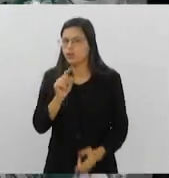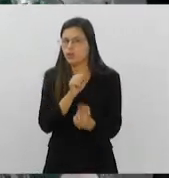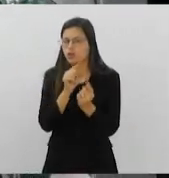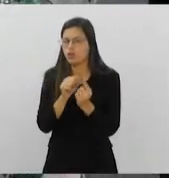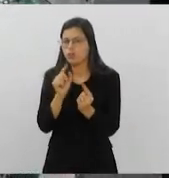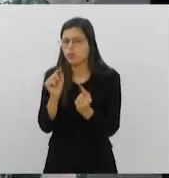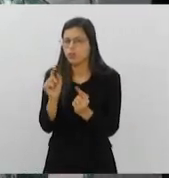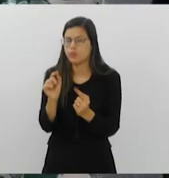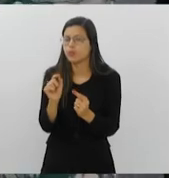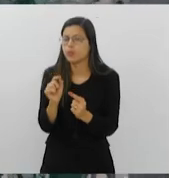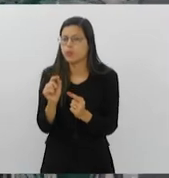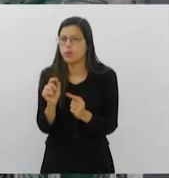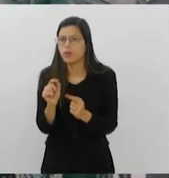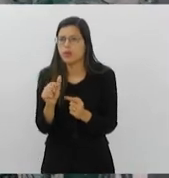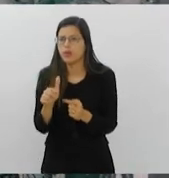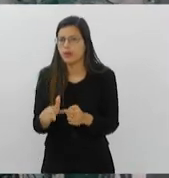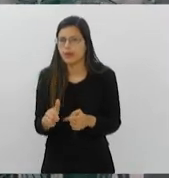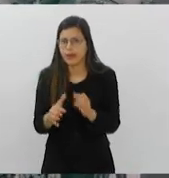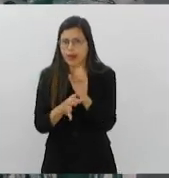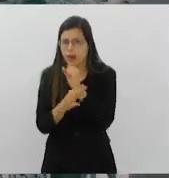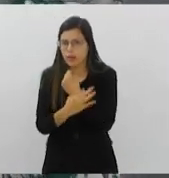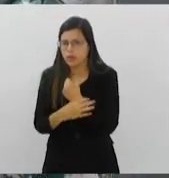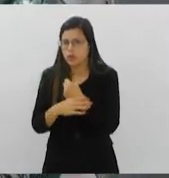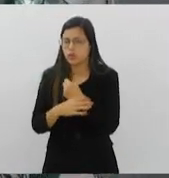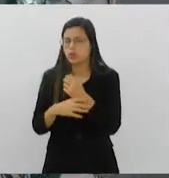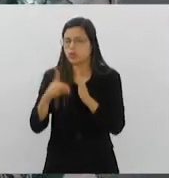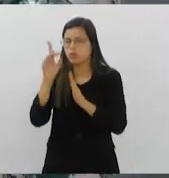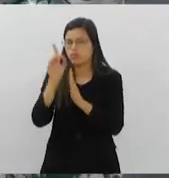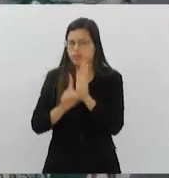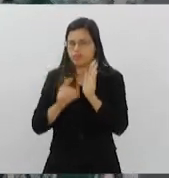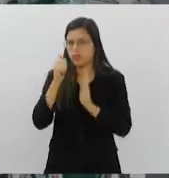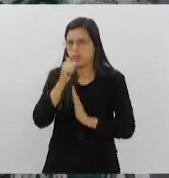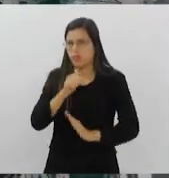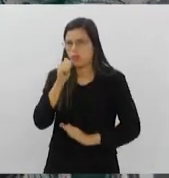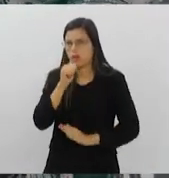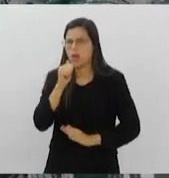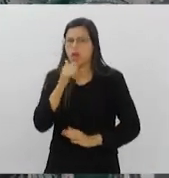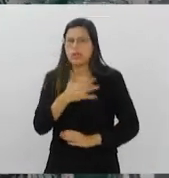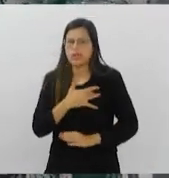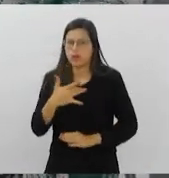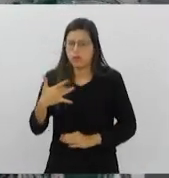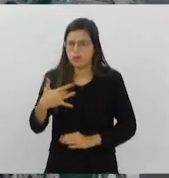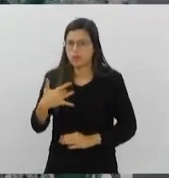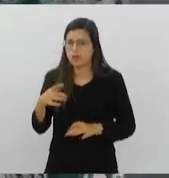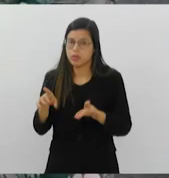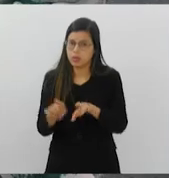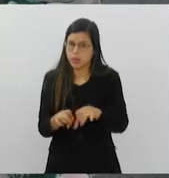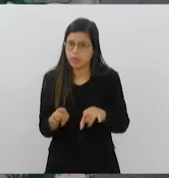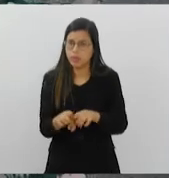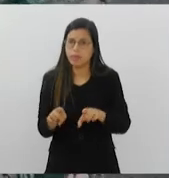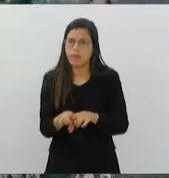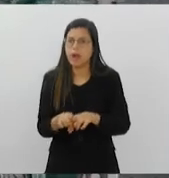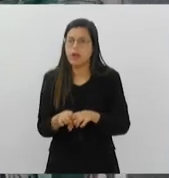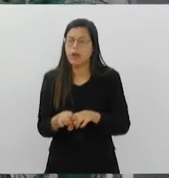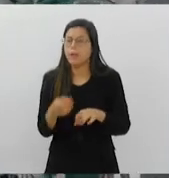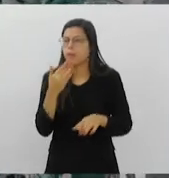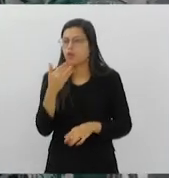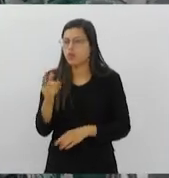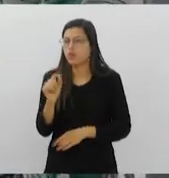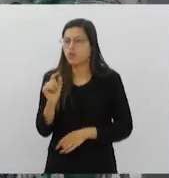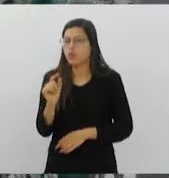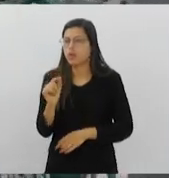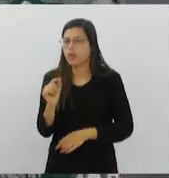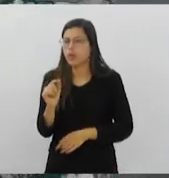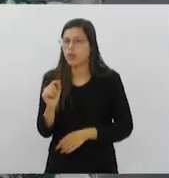da maternidade, o direito dessas mulheres, a sua própria saúde, mas também para cobrar o que eu tenho cobrado há muito tempo, que é o envolvimento